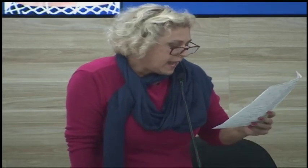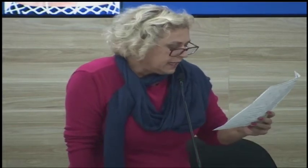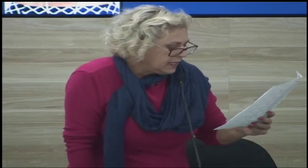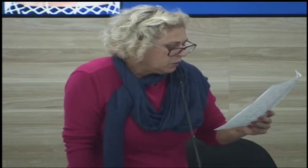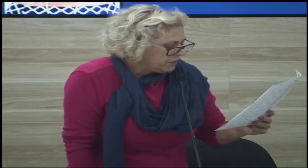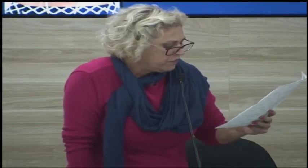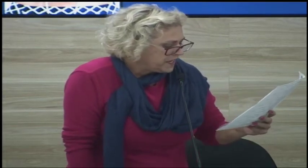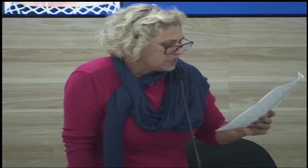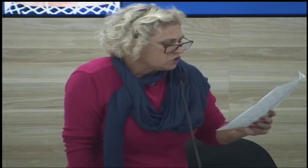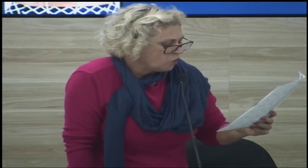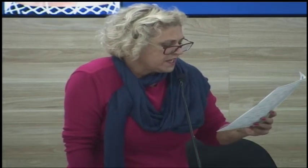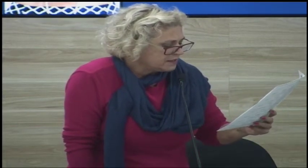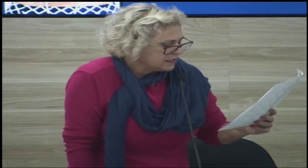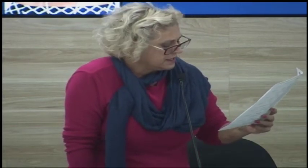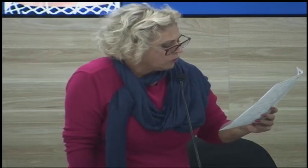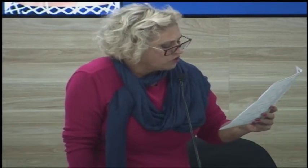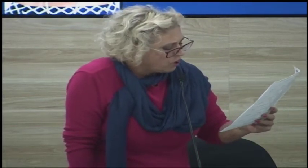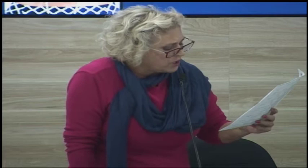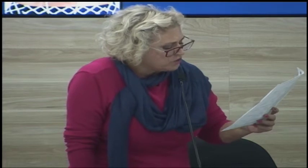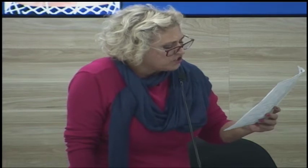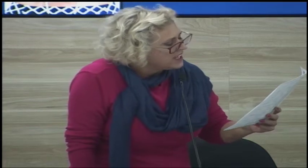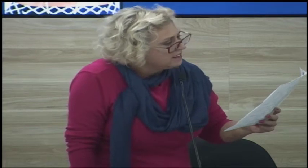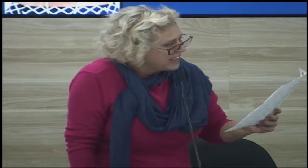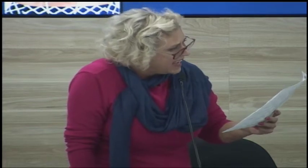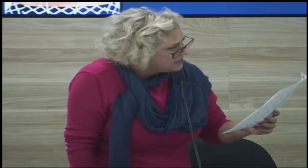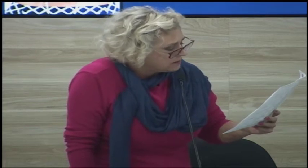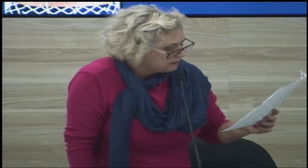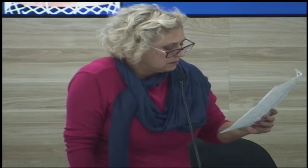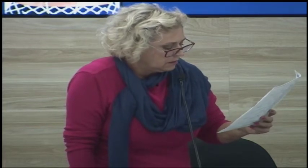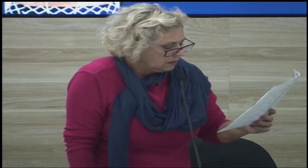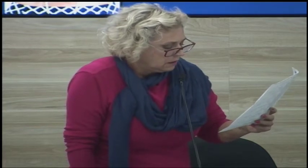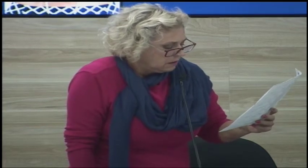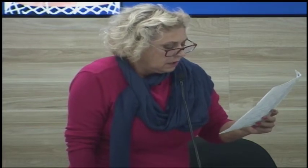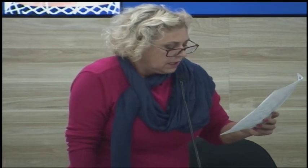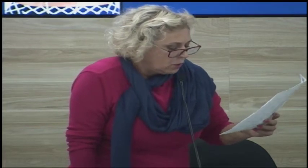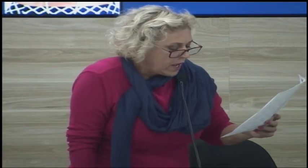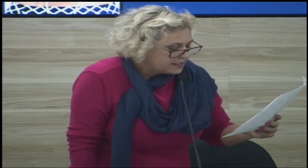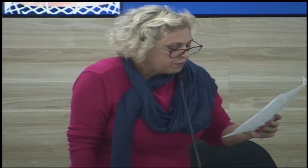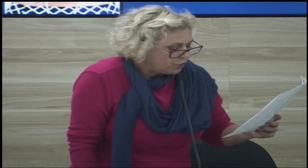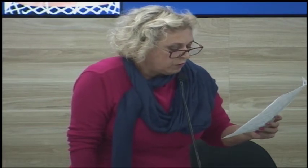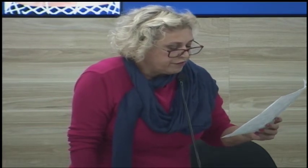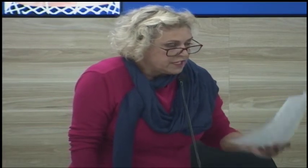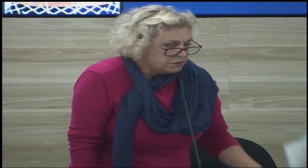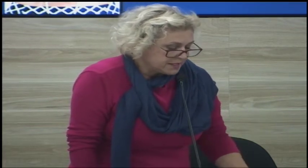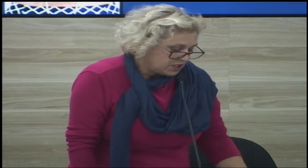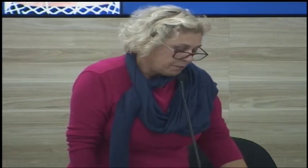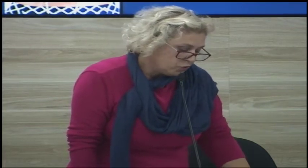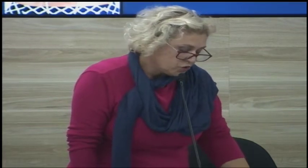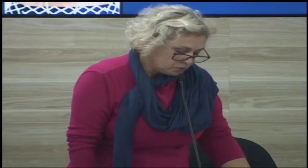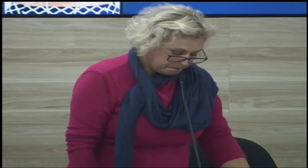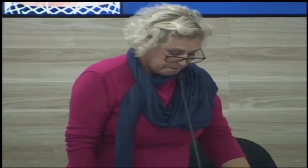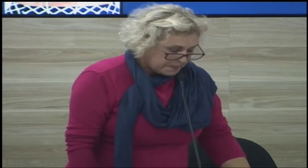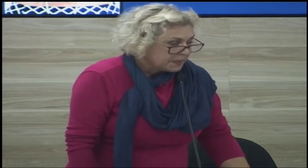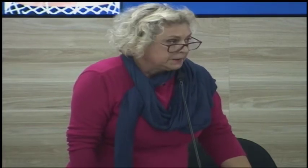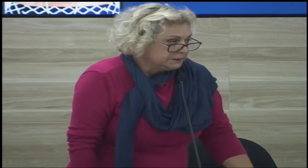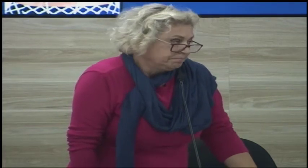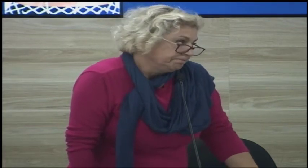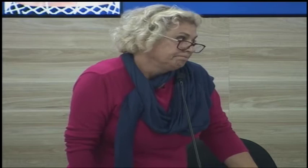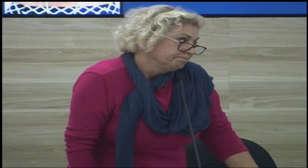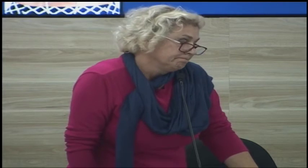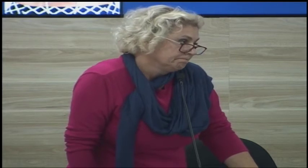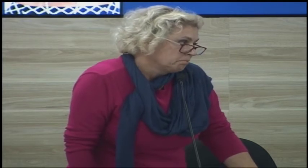contraíram infecções e seus órgãos genitais e quase foram vítimas de abuso